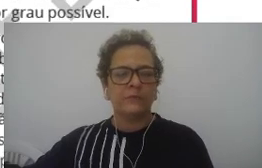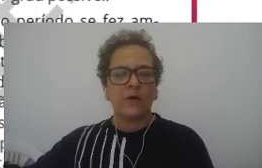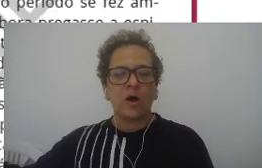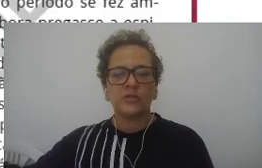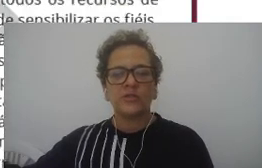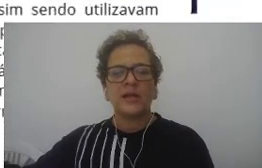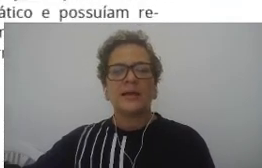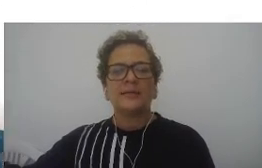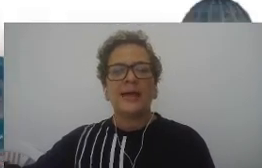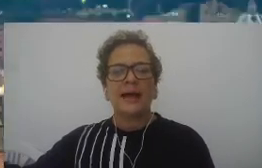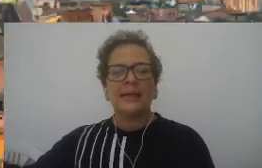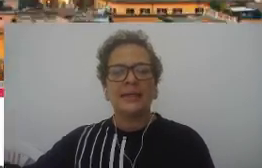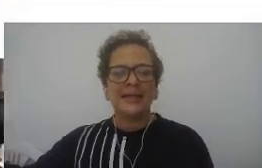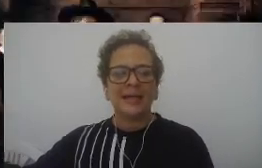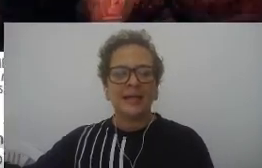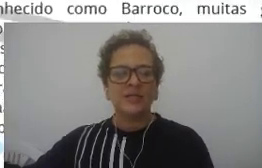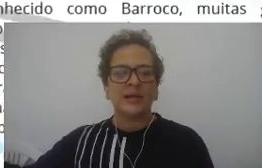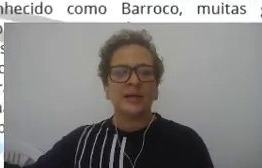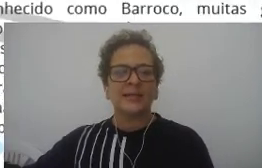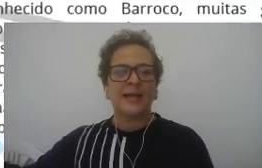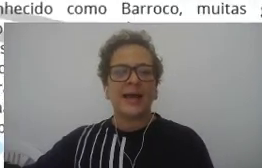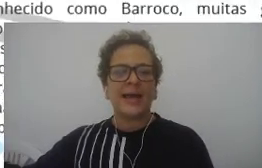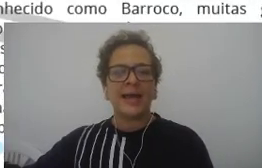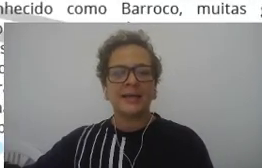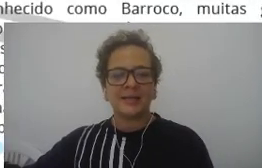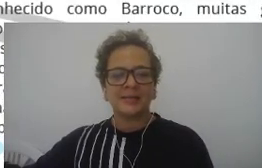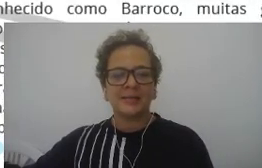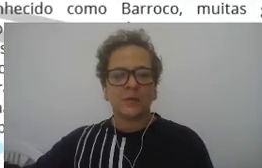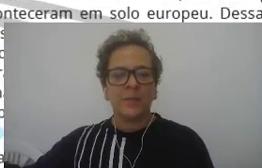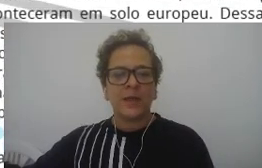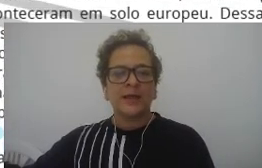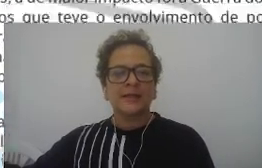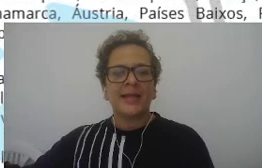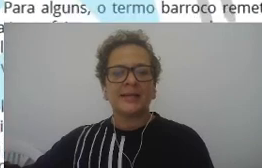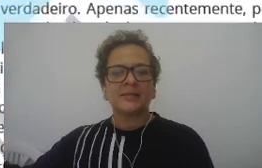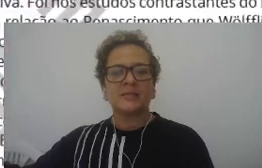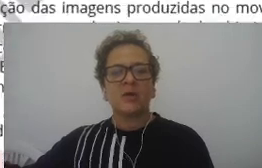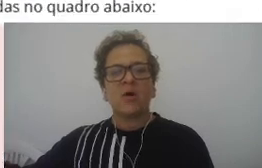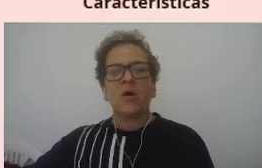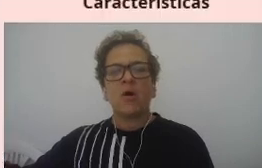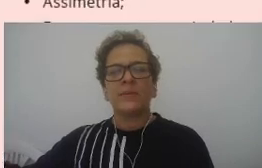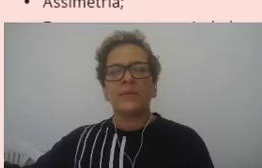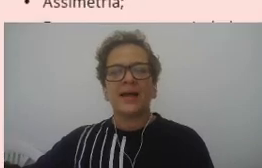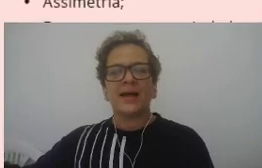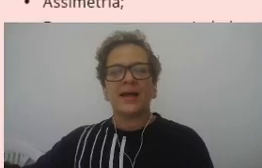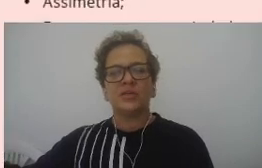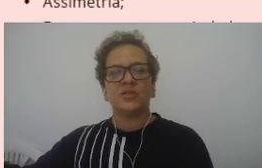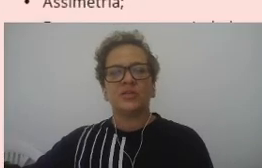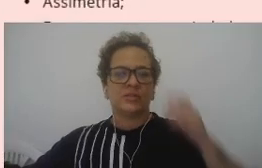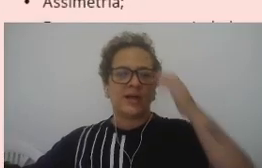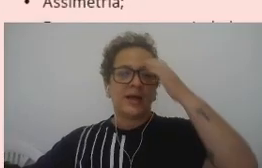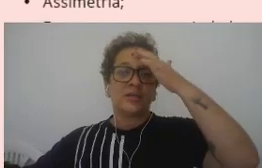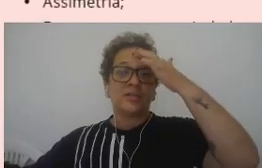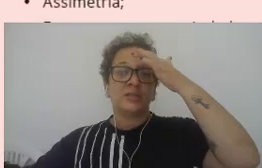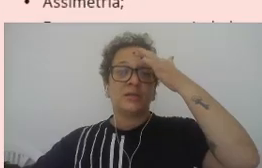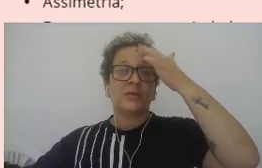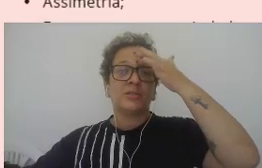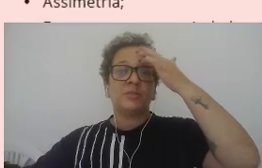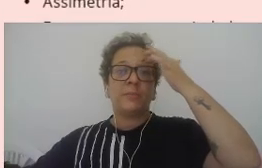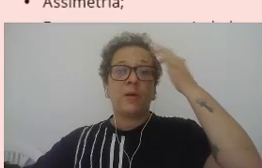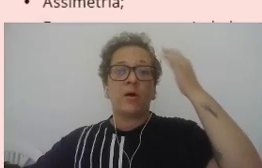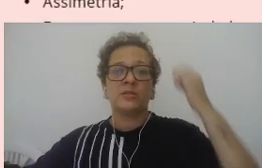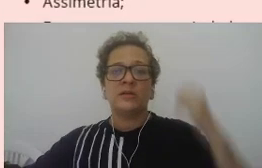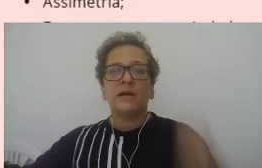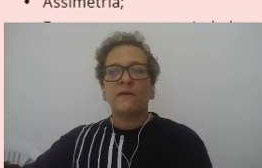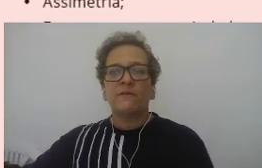muito forte da igreja na realização das obras artísticas tá gente